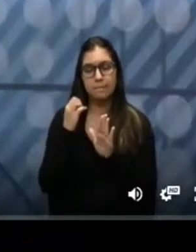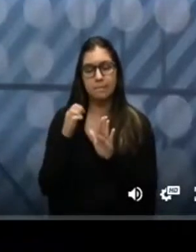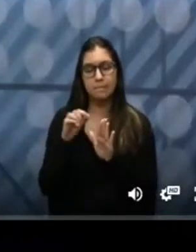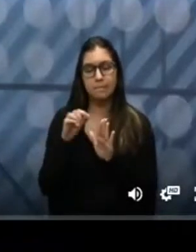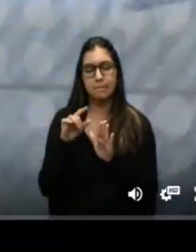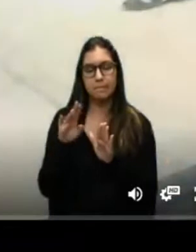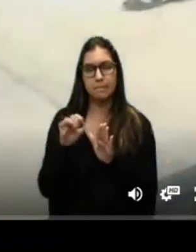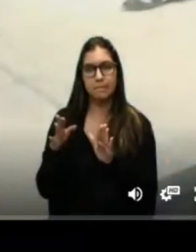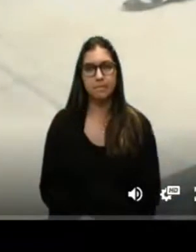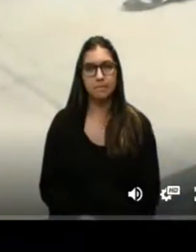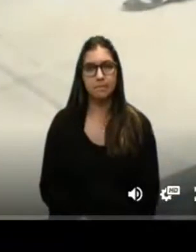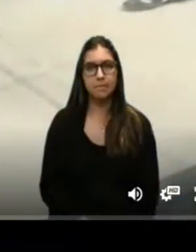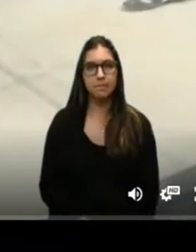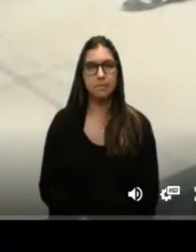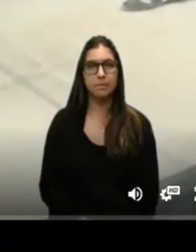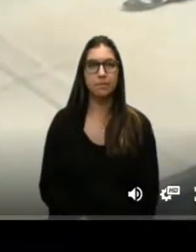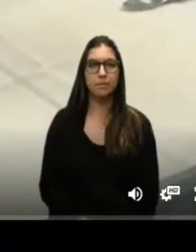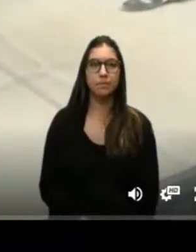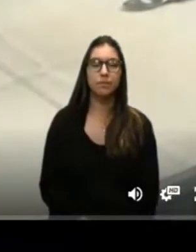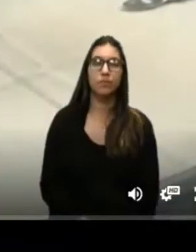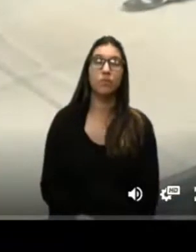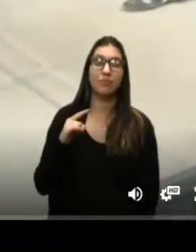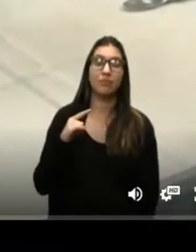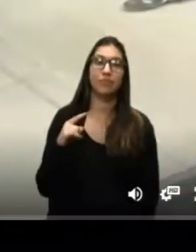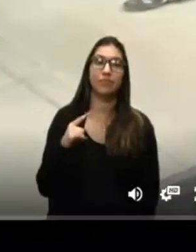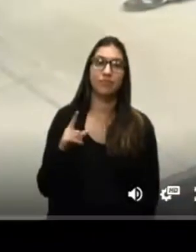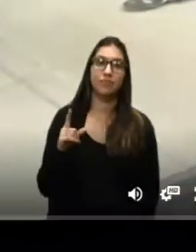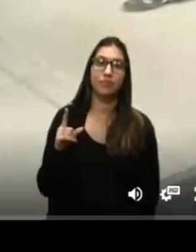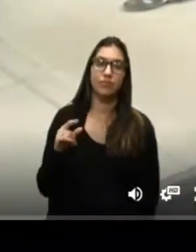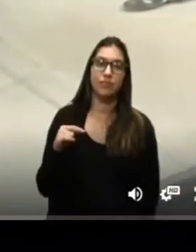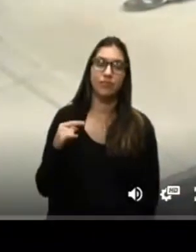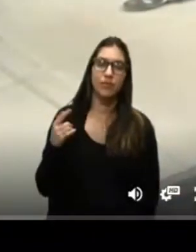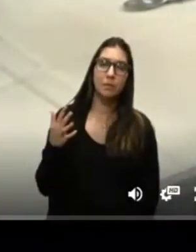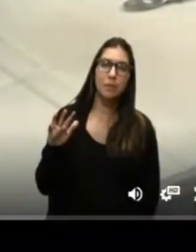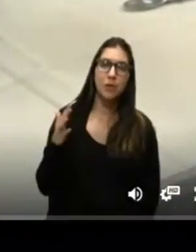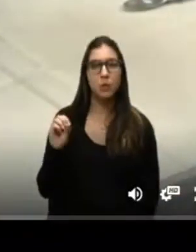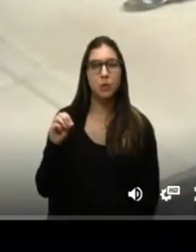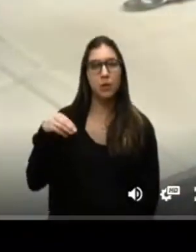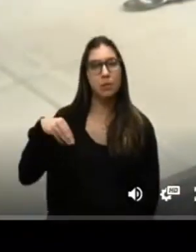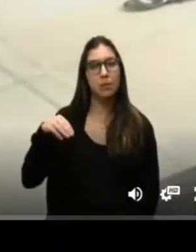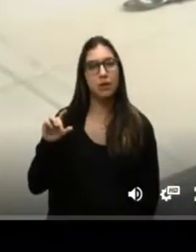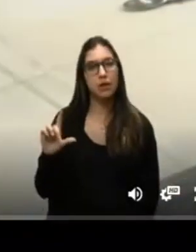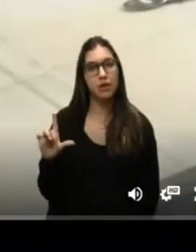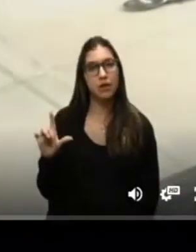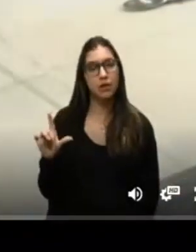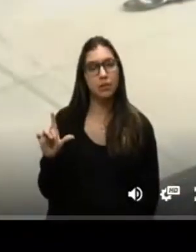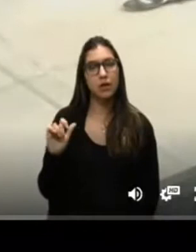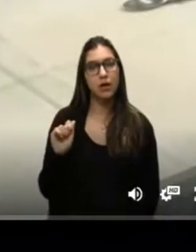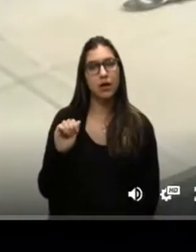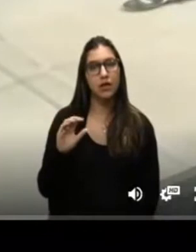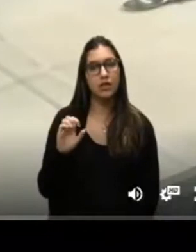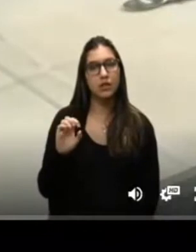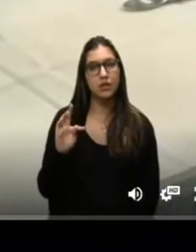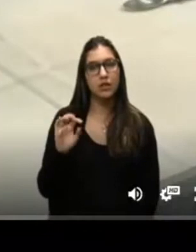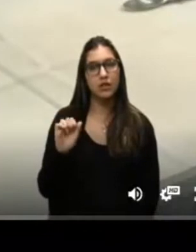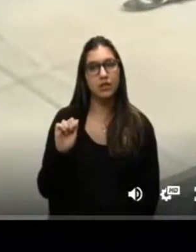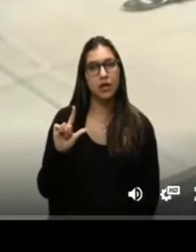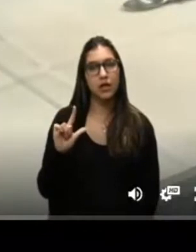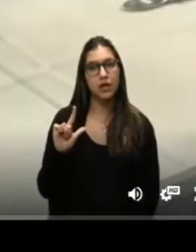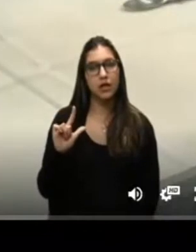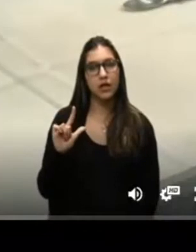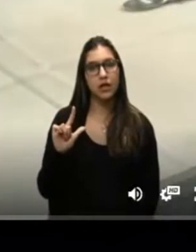gente. Então, nós vamos pegar ali aproximadamente 50 mg da acetanilida e